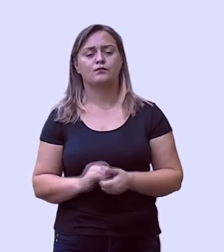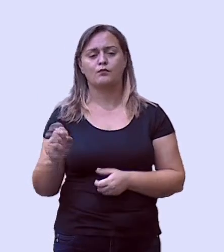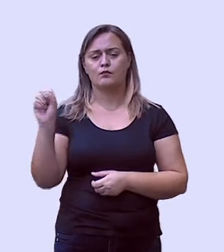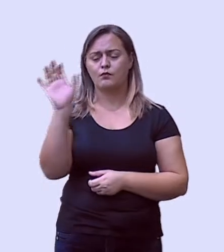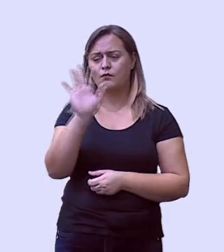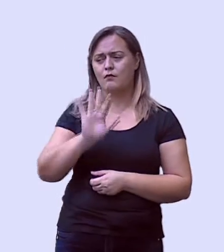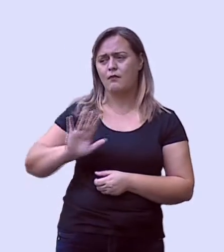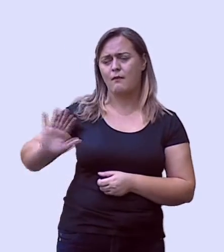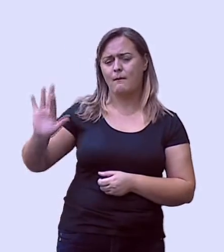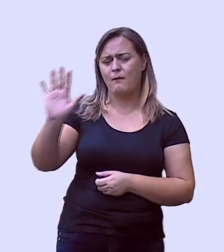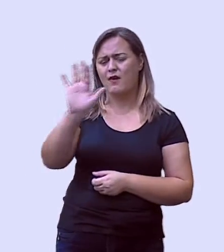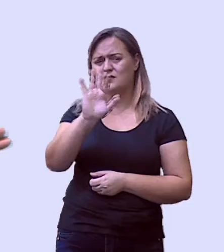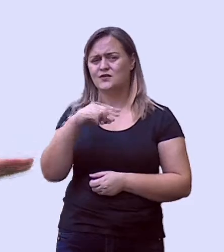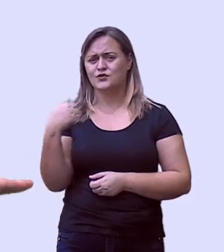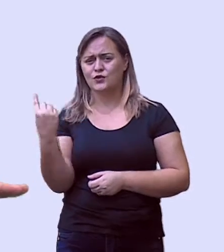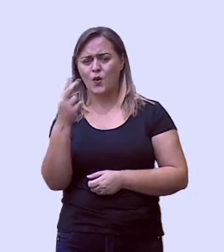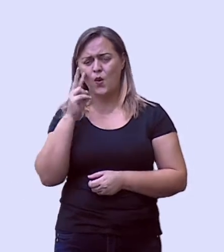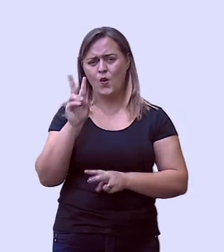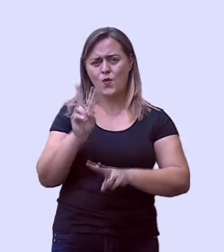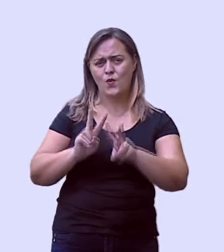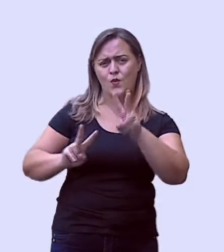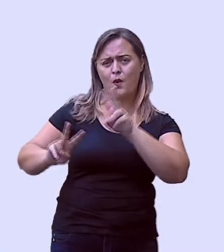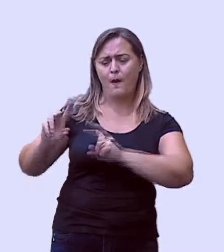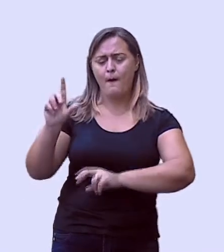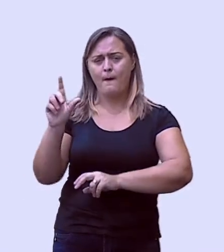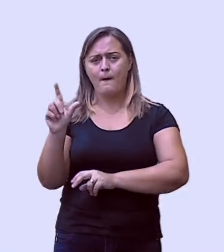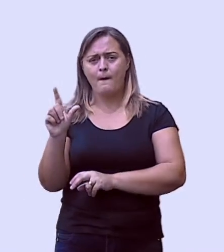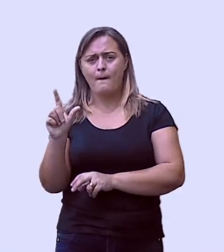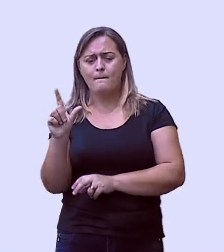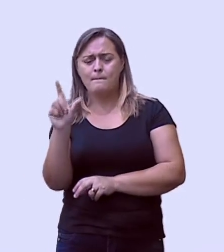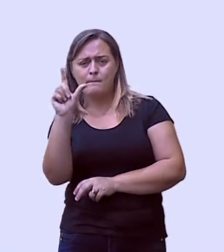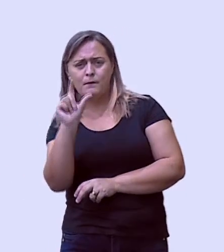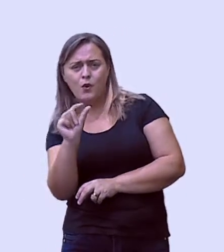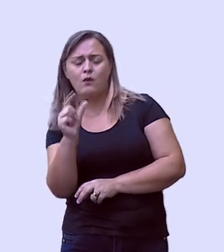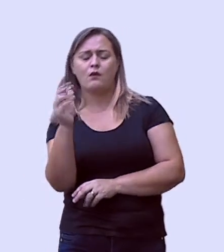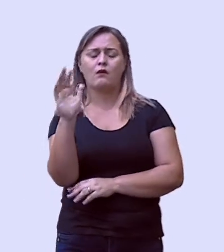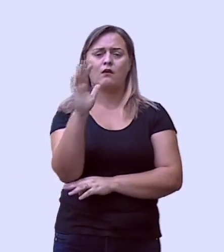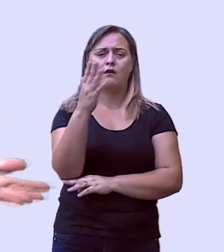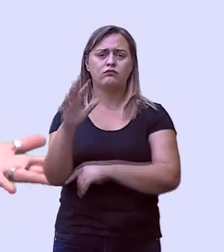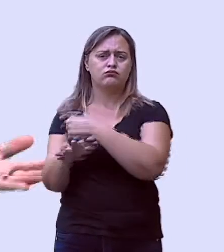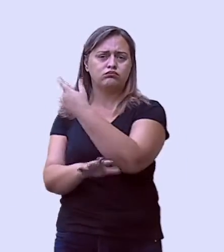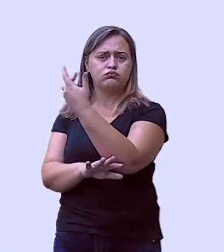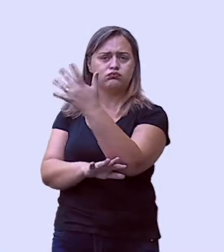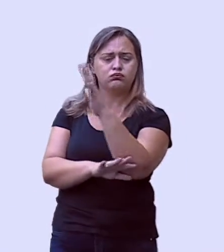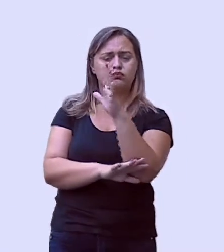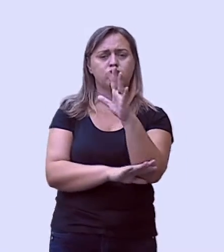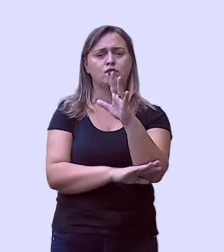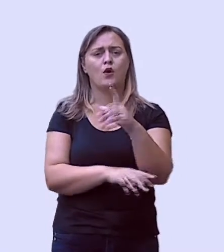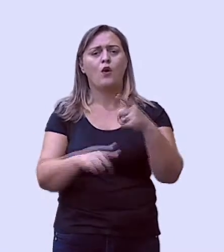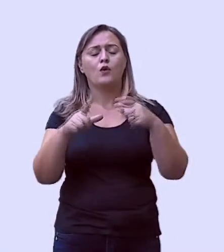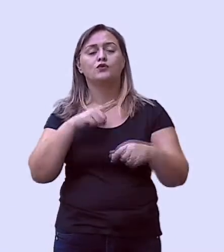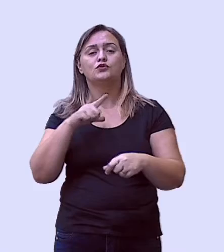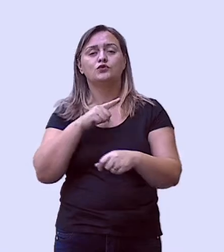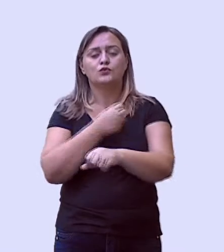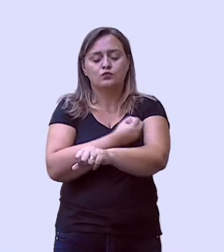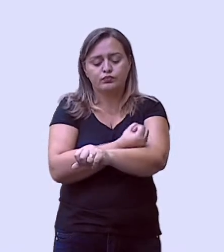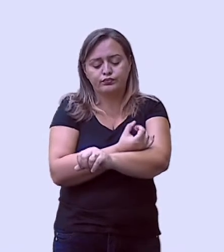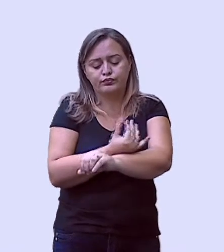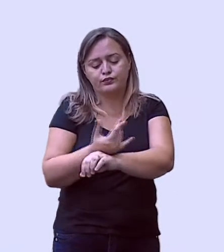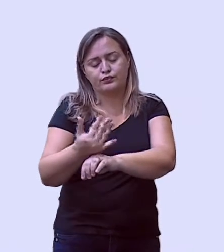com árvores quase nula, são também chamados de campos limpos, como unha de